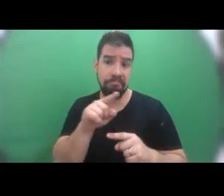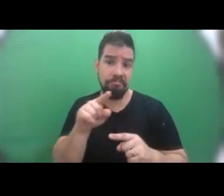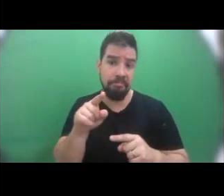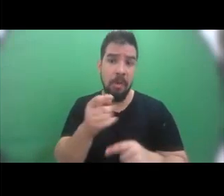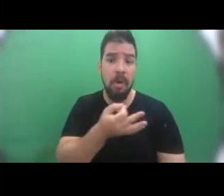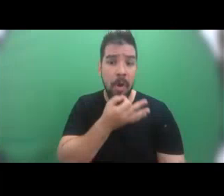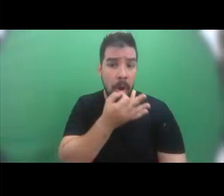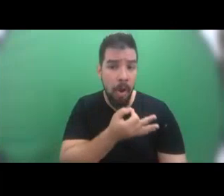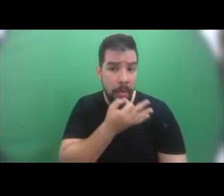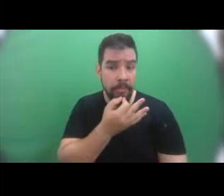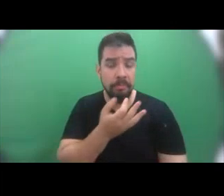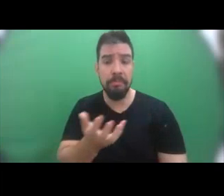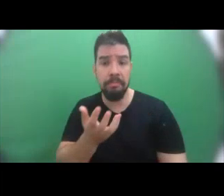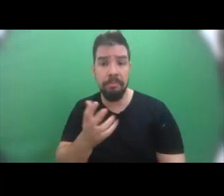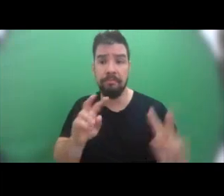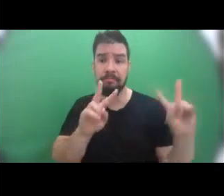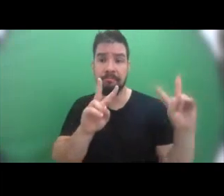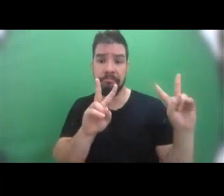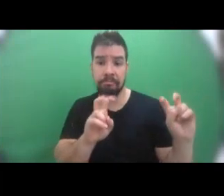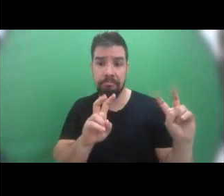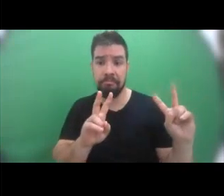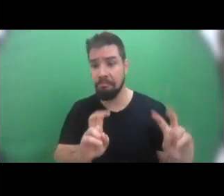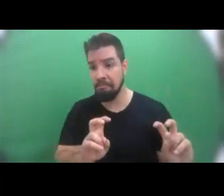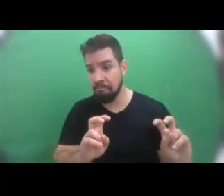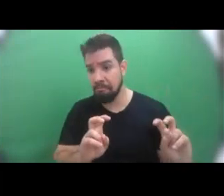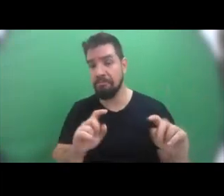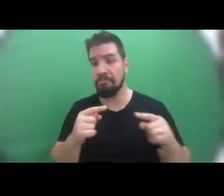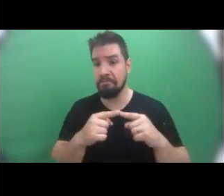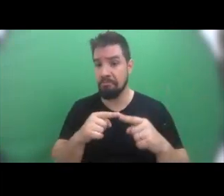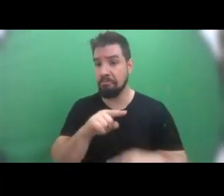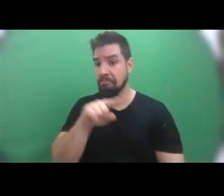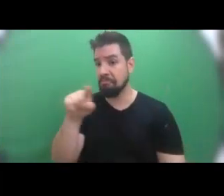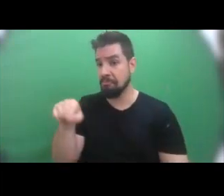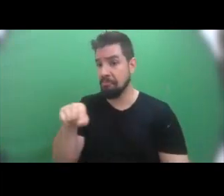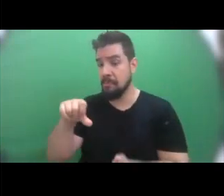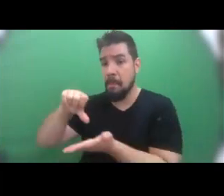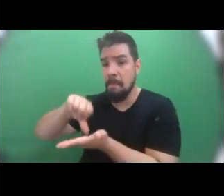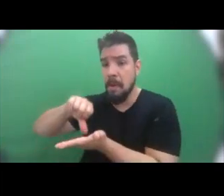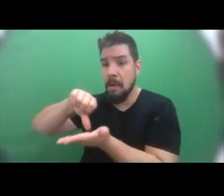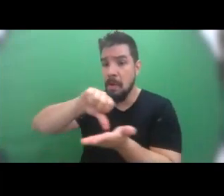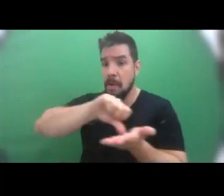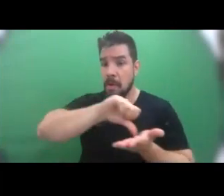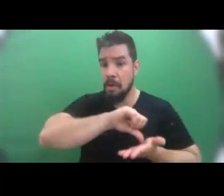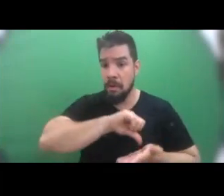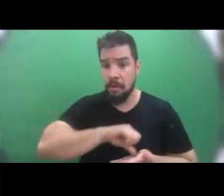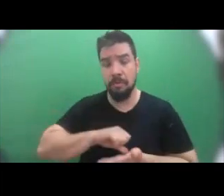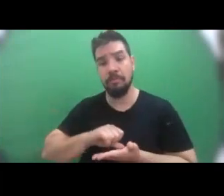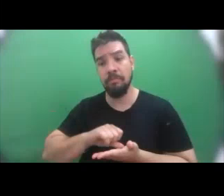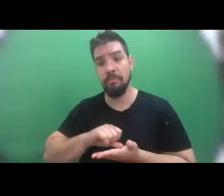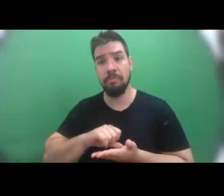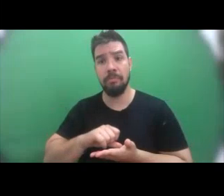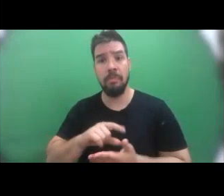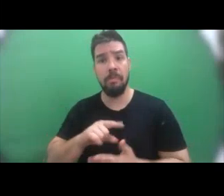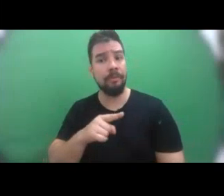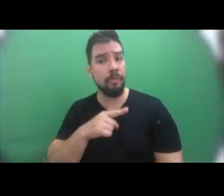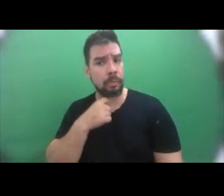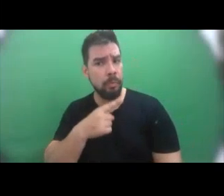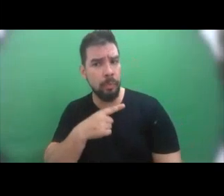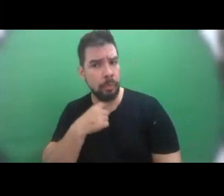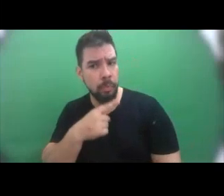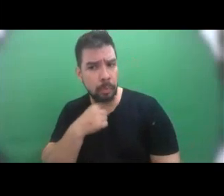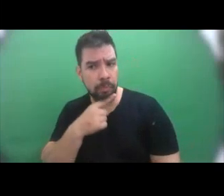alguma temática que seja comum aos polos, algo que seja uma dúvida ou algo